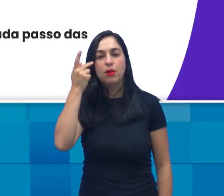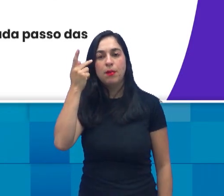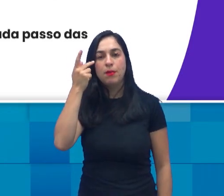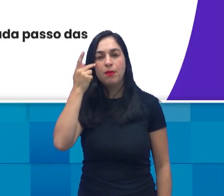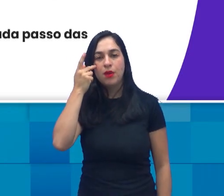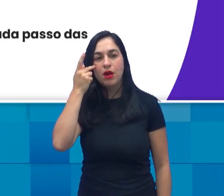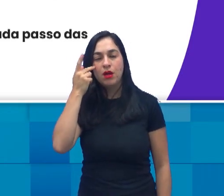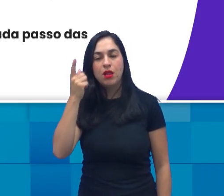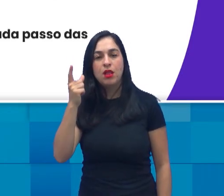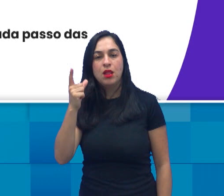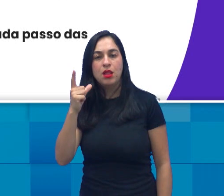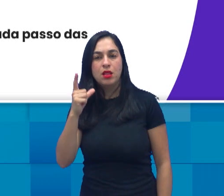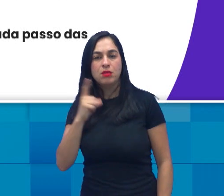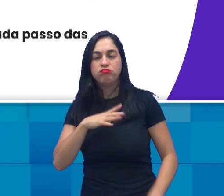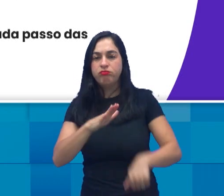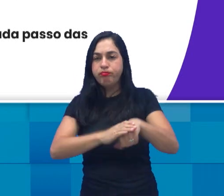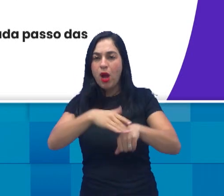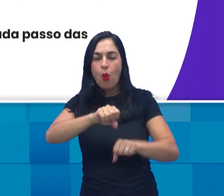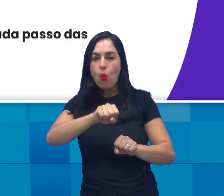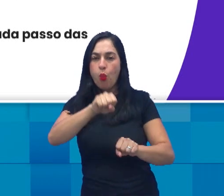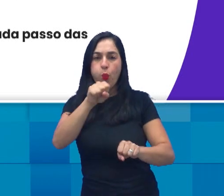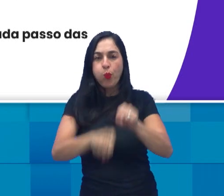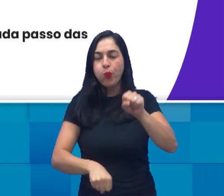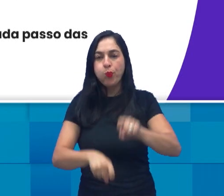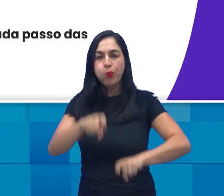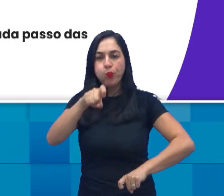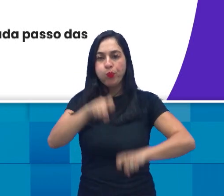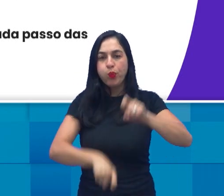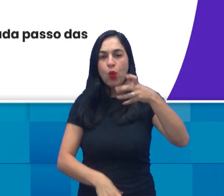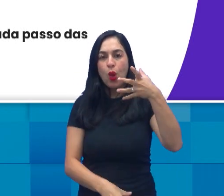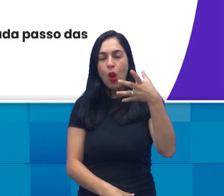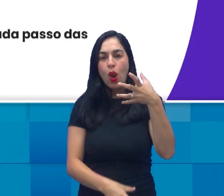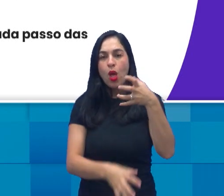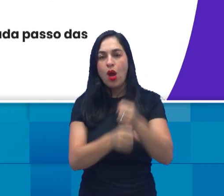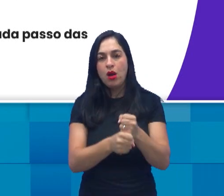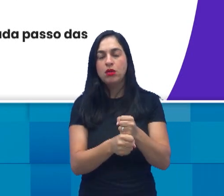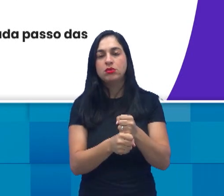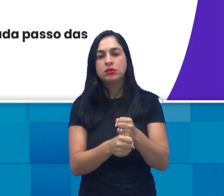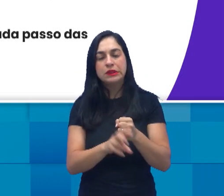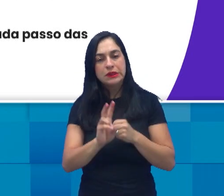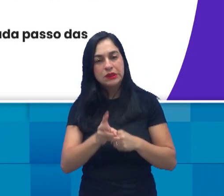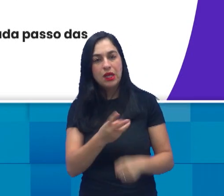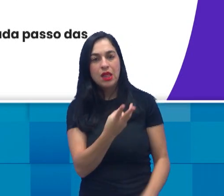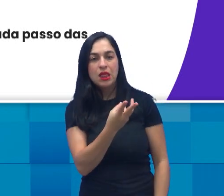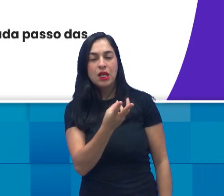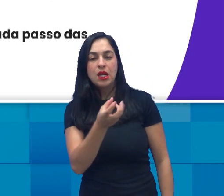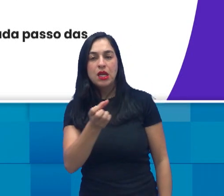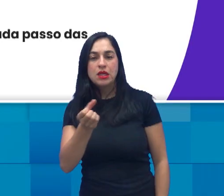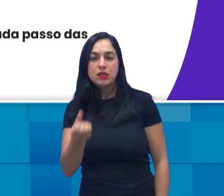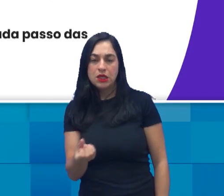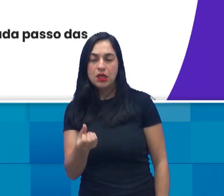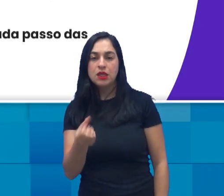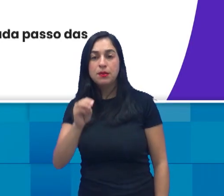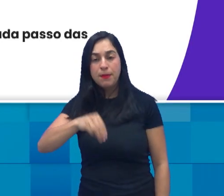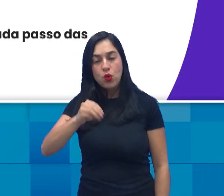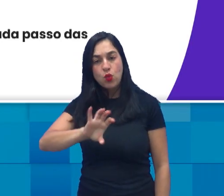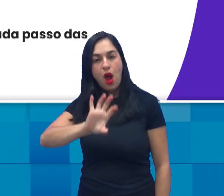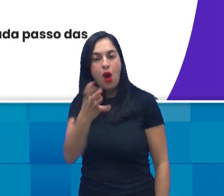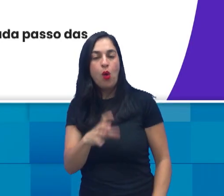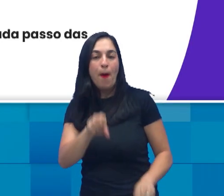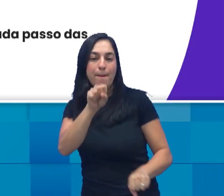lidera o ranking nacional com um registro de estupro a cada 36